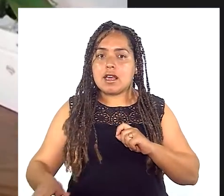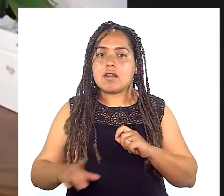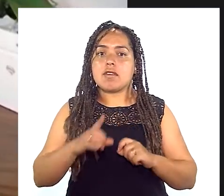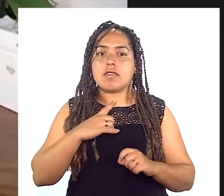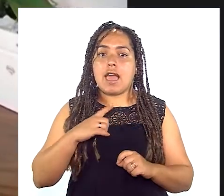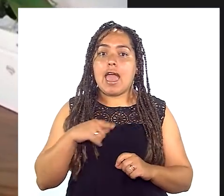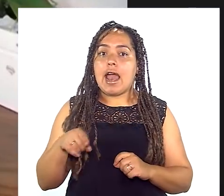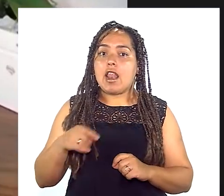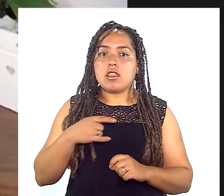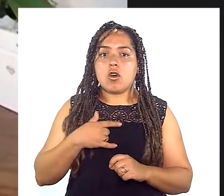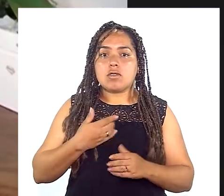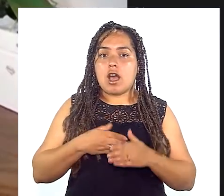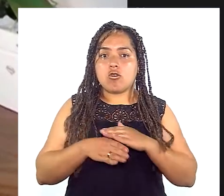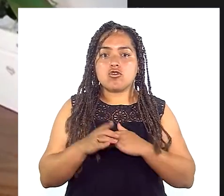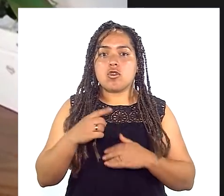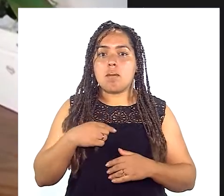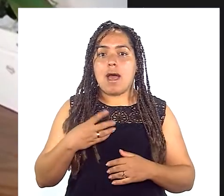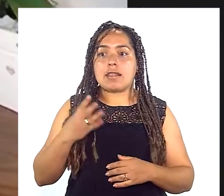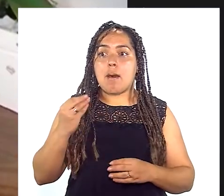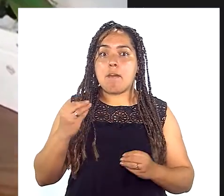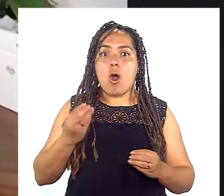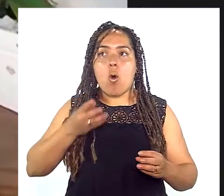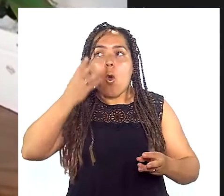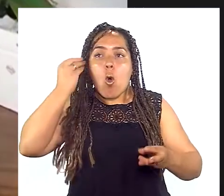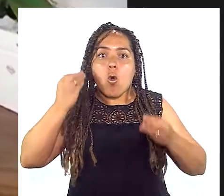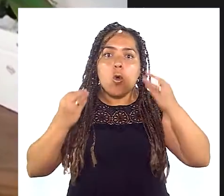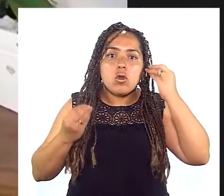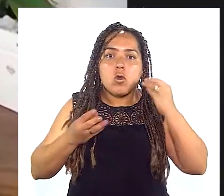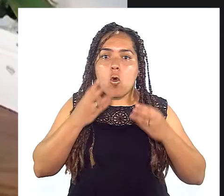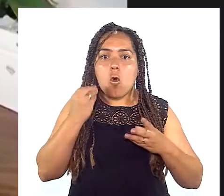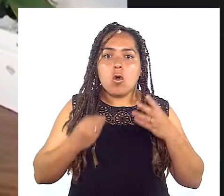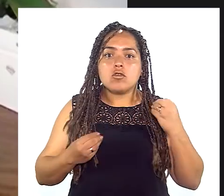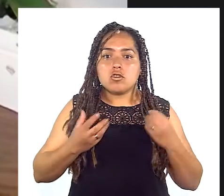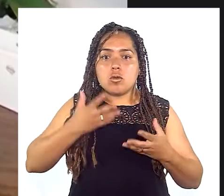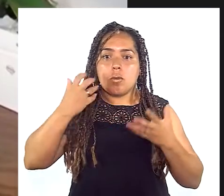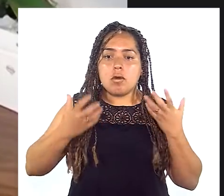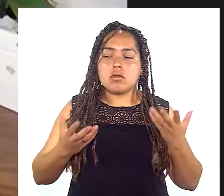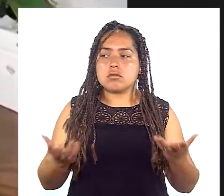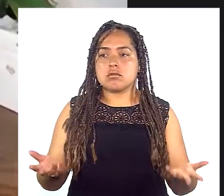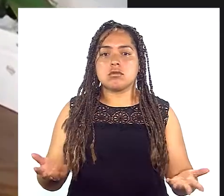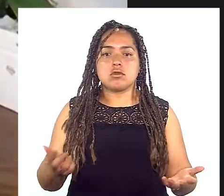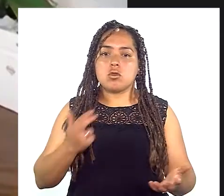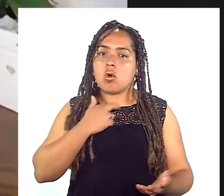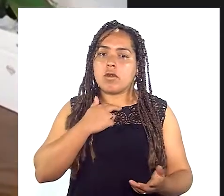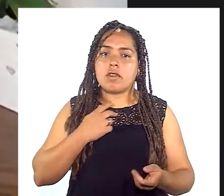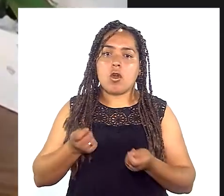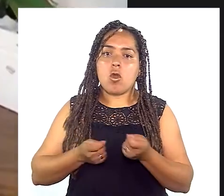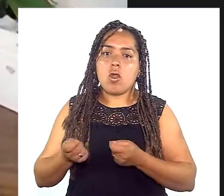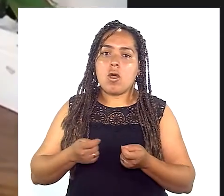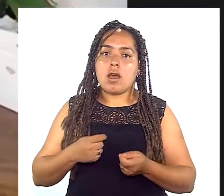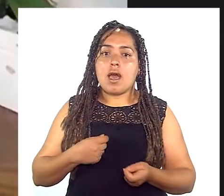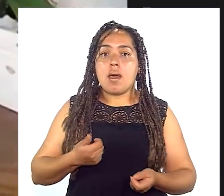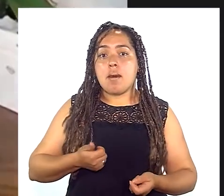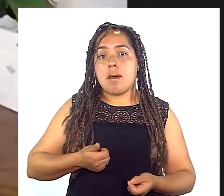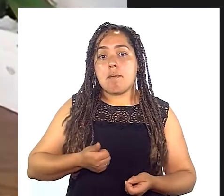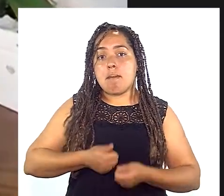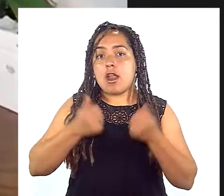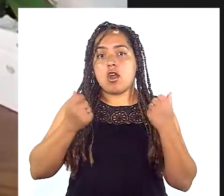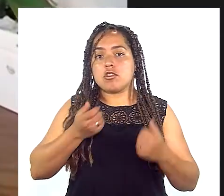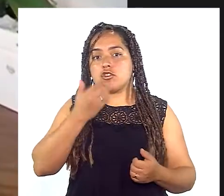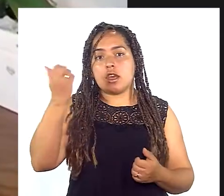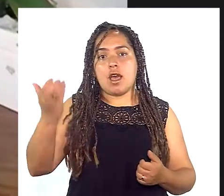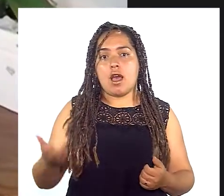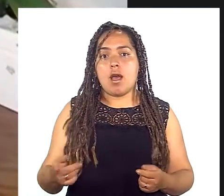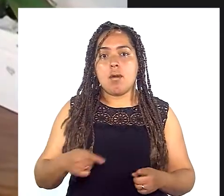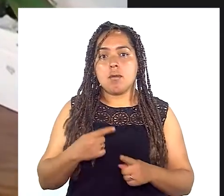bem adaptada, né? Se é uma criança que não está acostumada, fica toda hora colocando a mão no olho, fica colocando a mão no nariz, fica tirando a máscara,